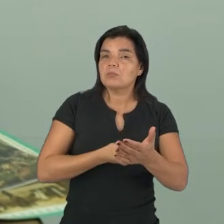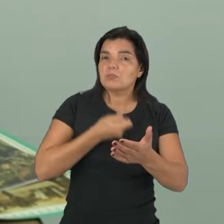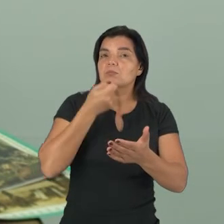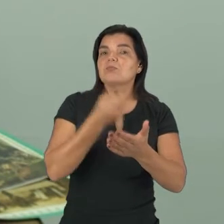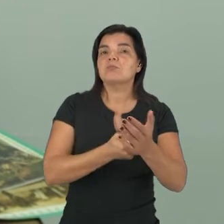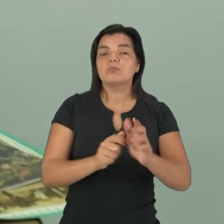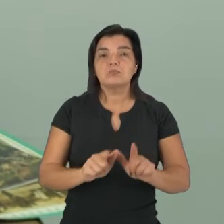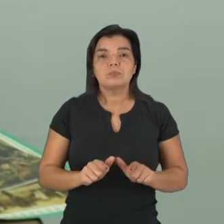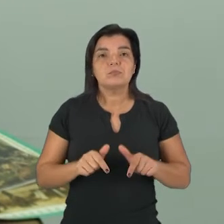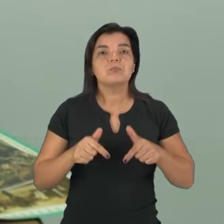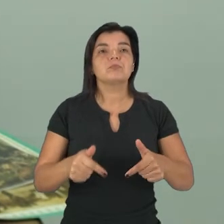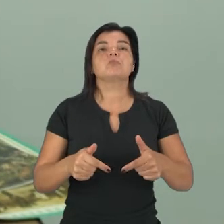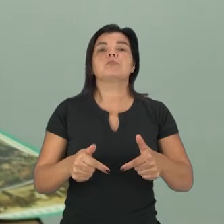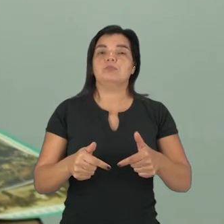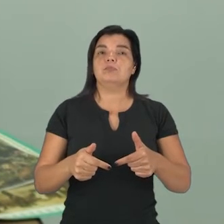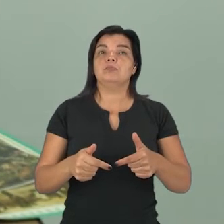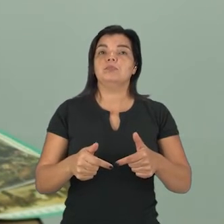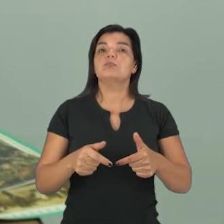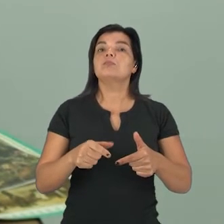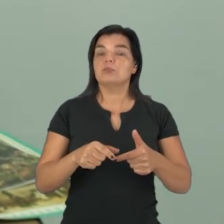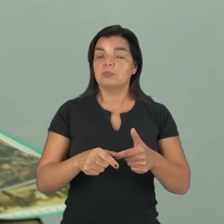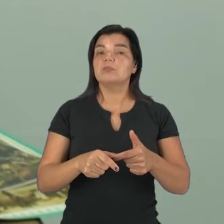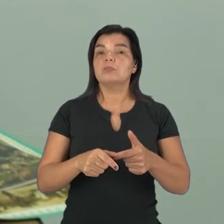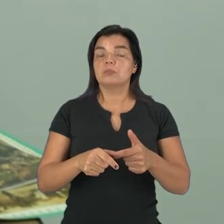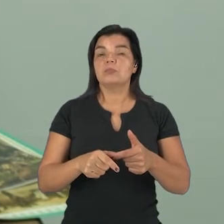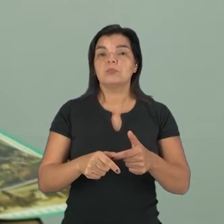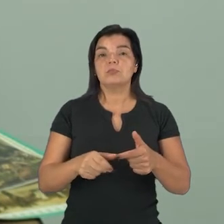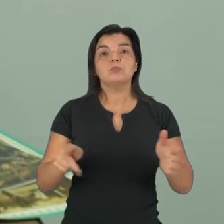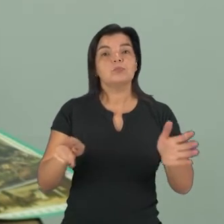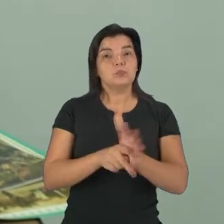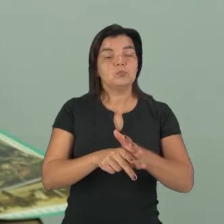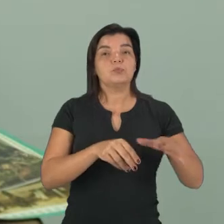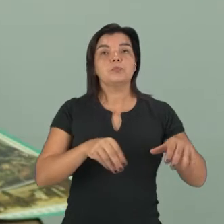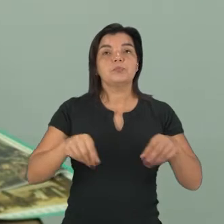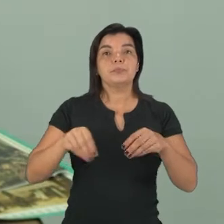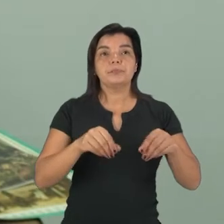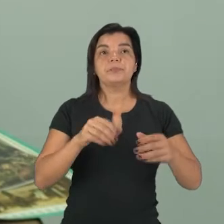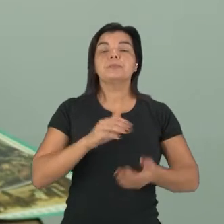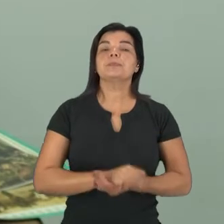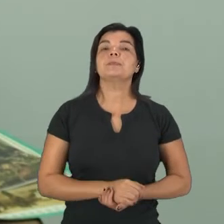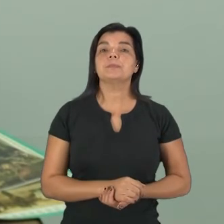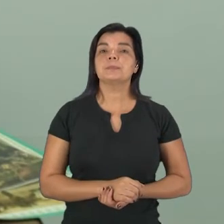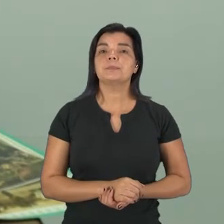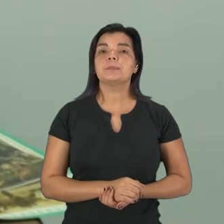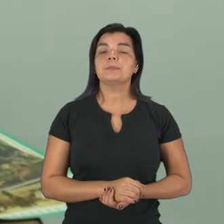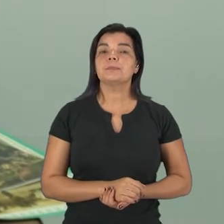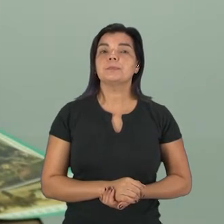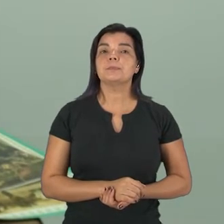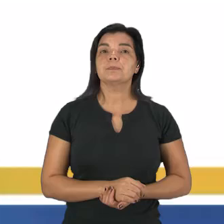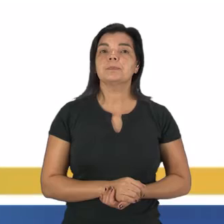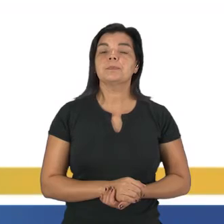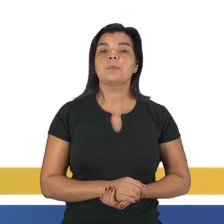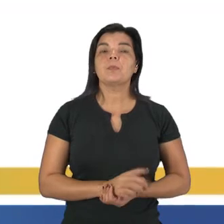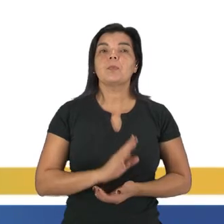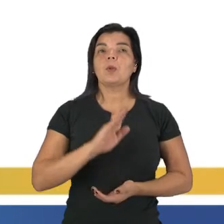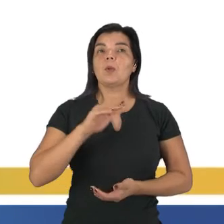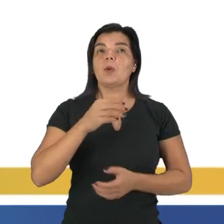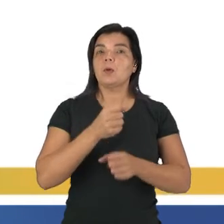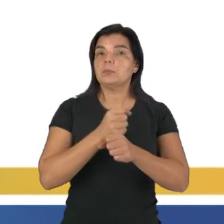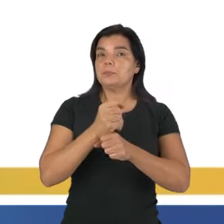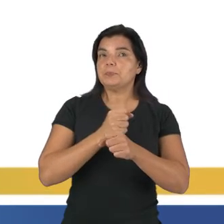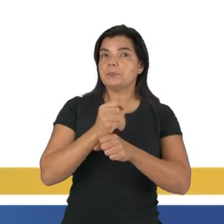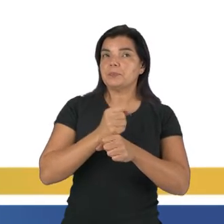hoje eles vivem numa luta para defender o seu próprio território. Mas continuando, ao